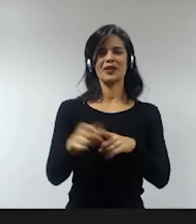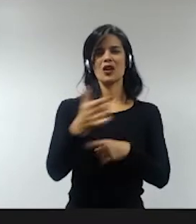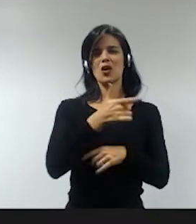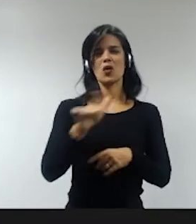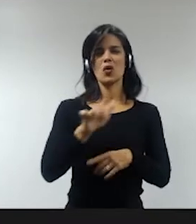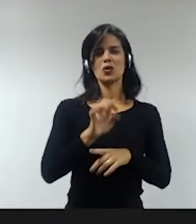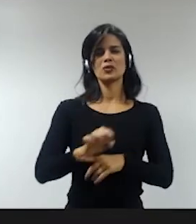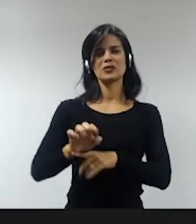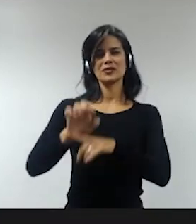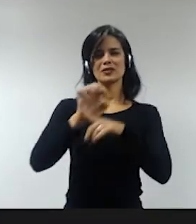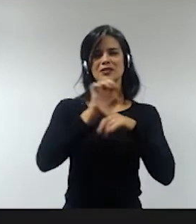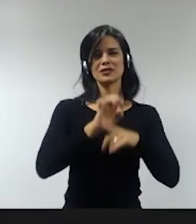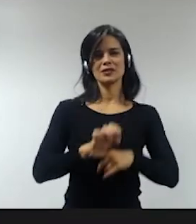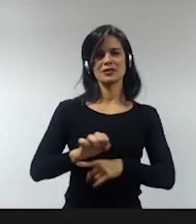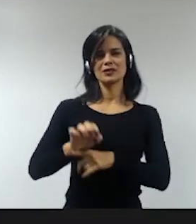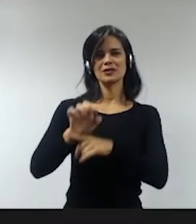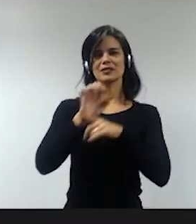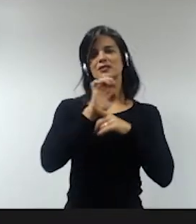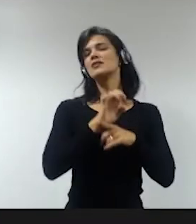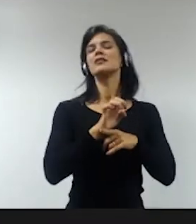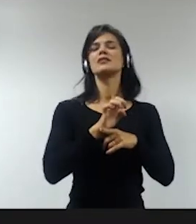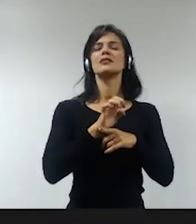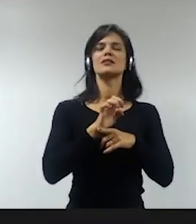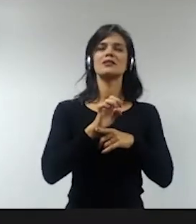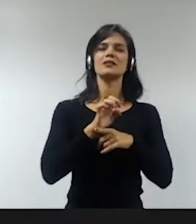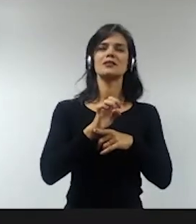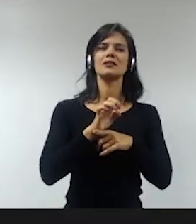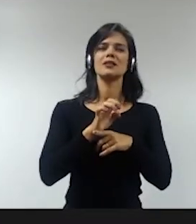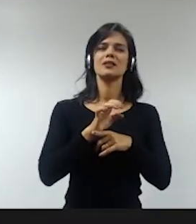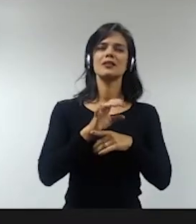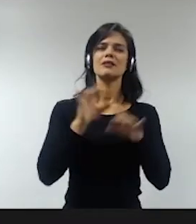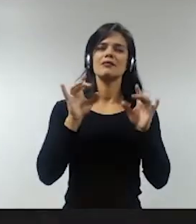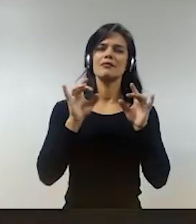outros estados, um pouco da experiência paulista.